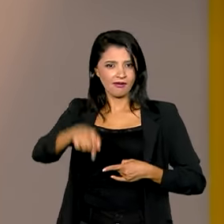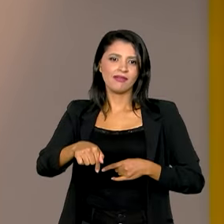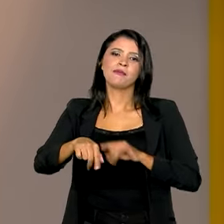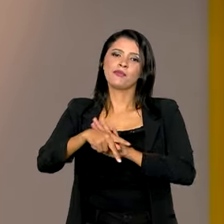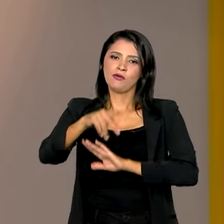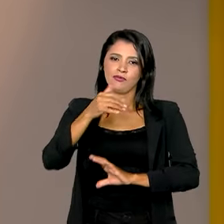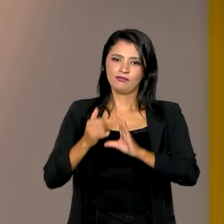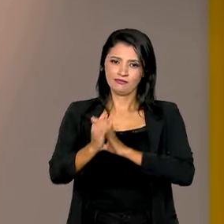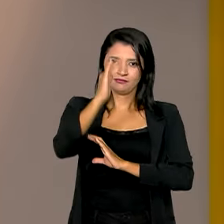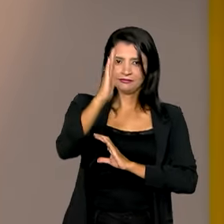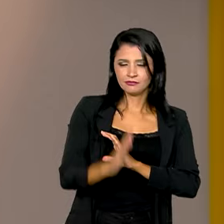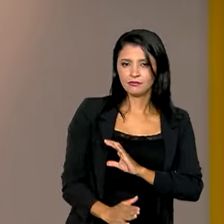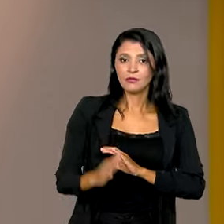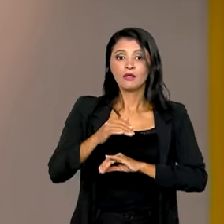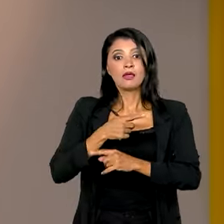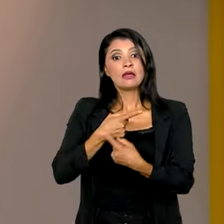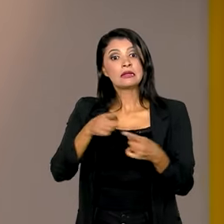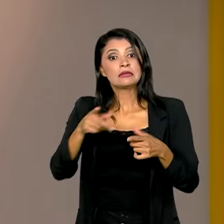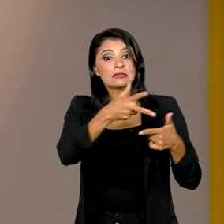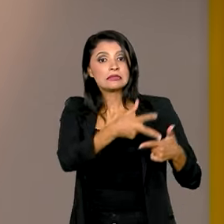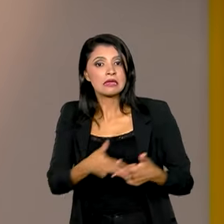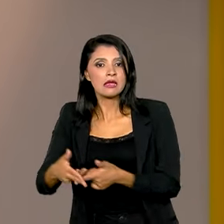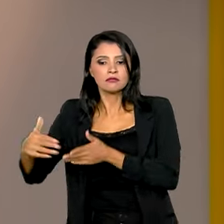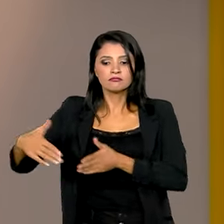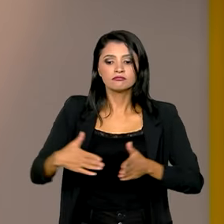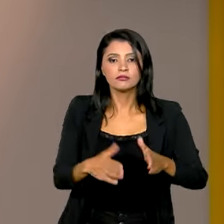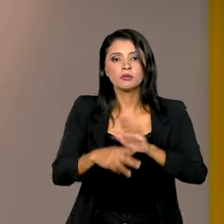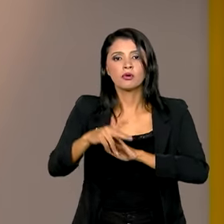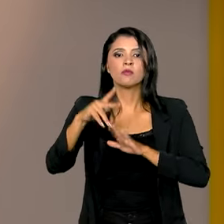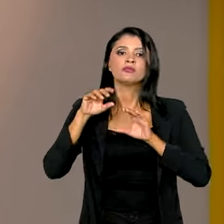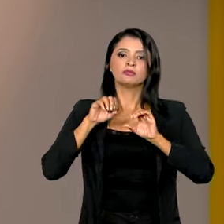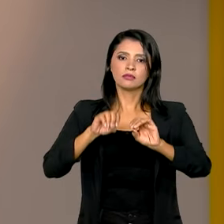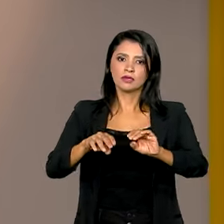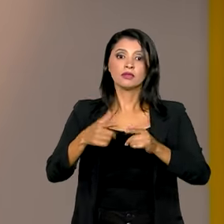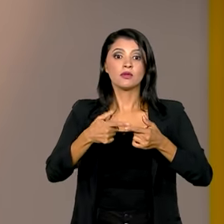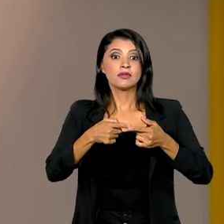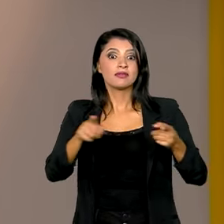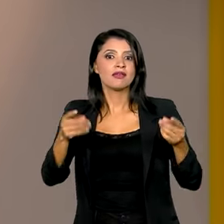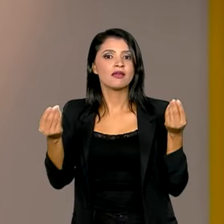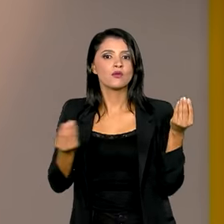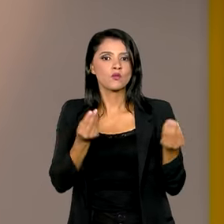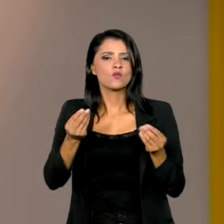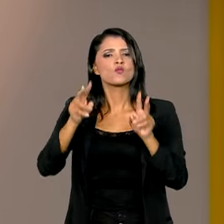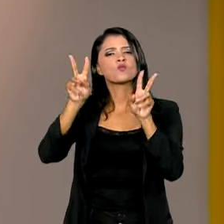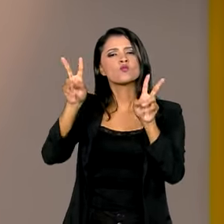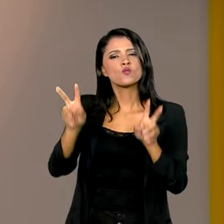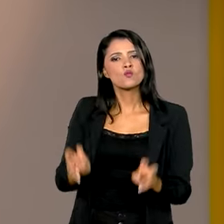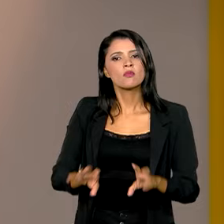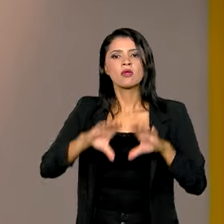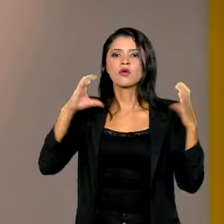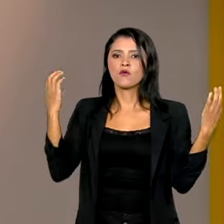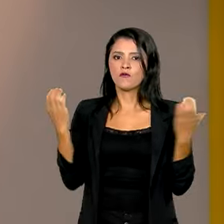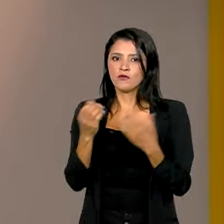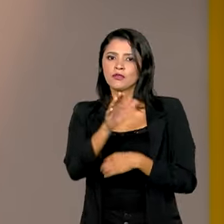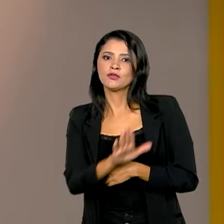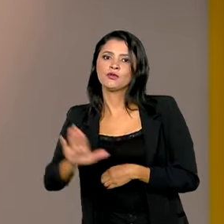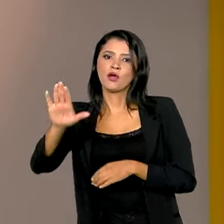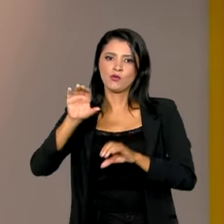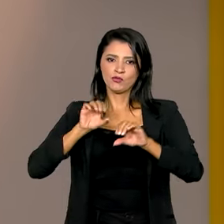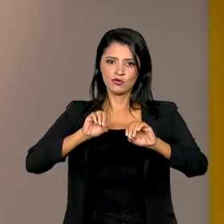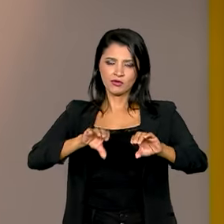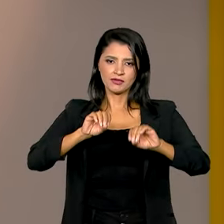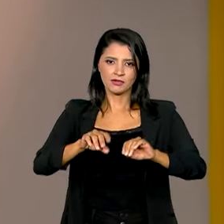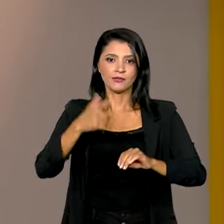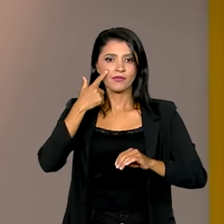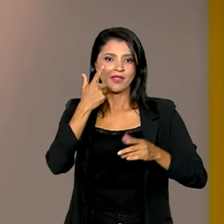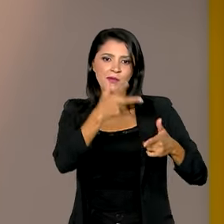IBC lança a série Rumos da Educação. Na estreia, o assunto é a Conferência Nacional de Educação e